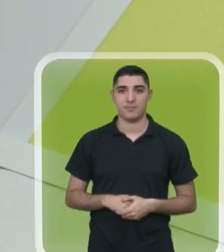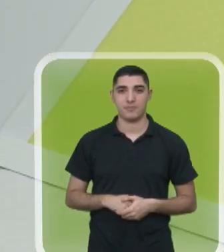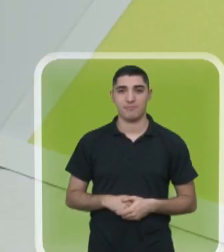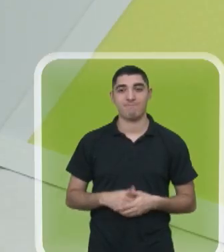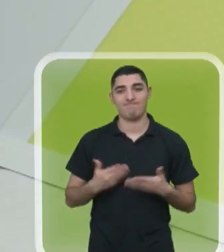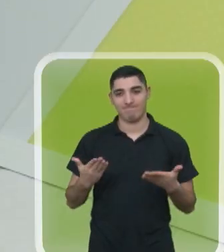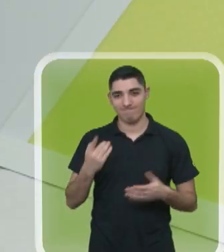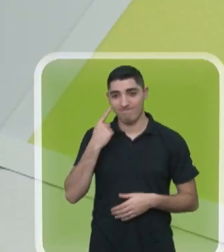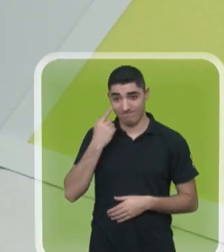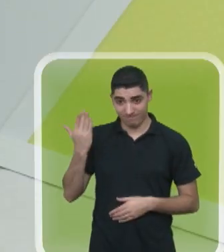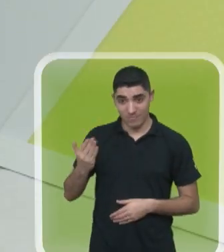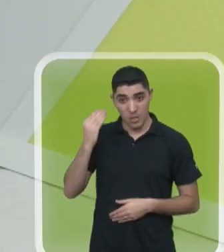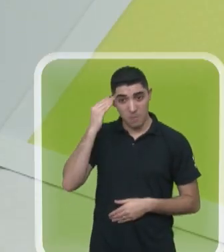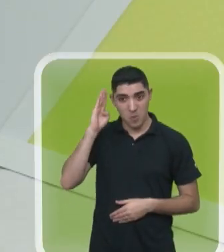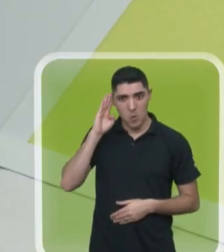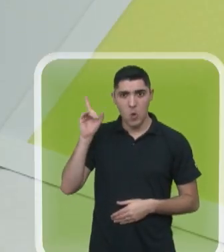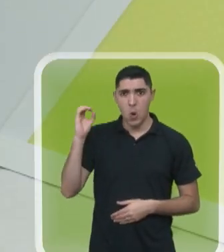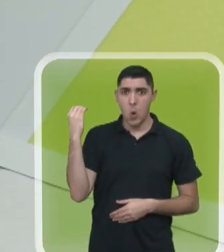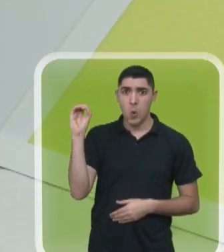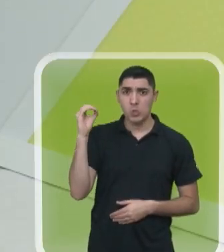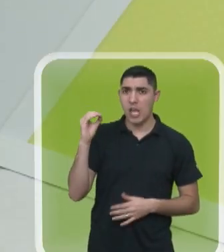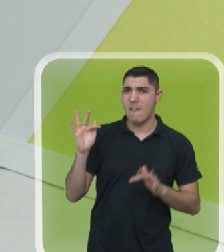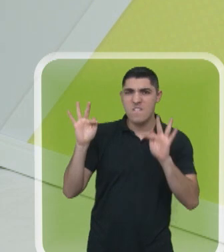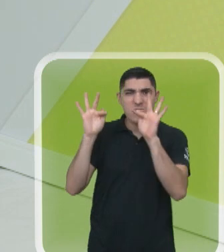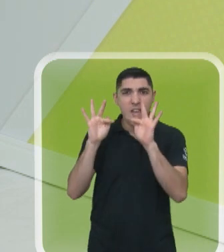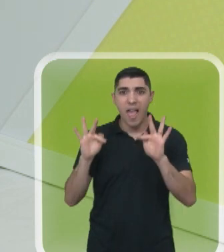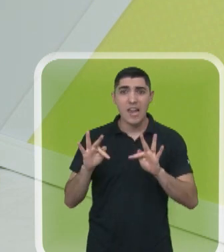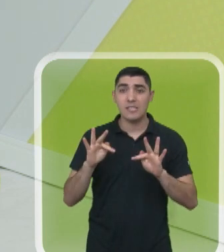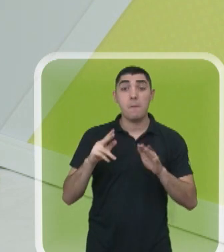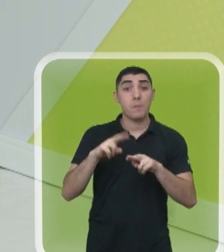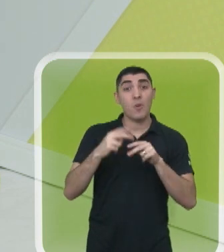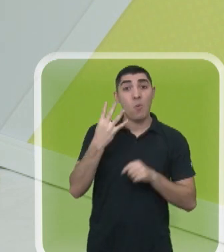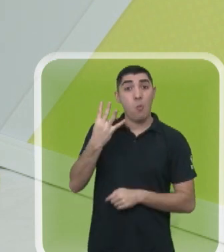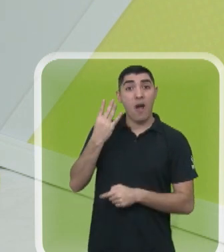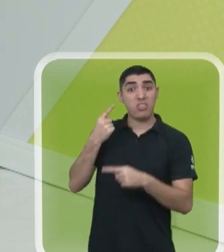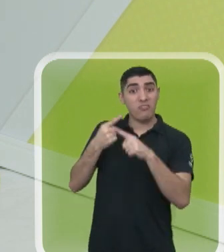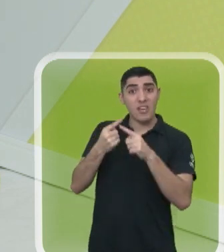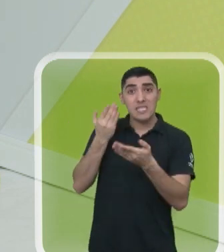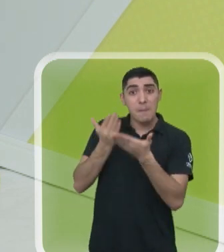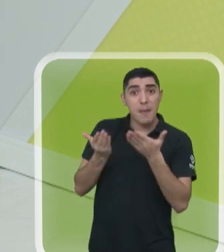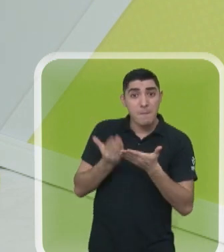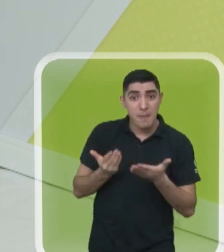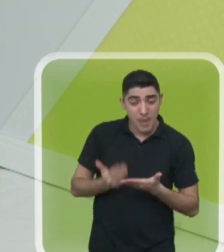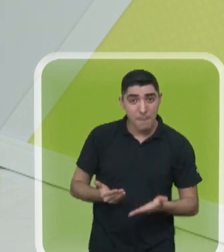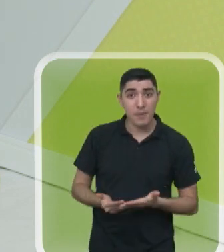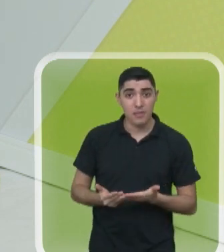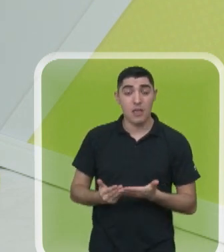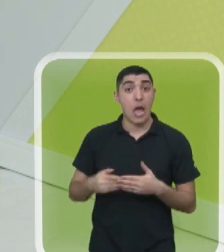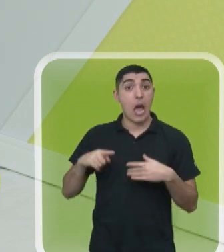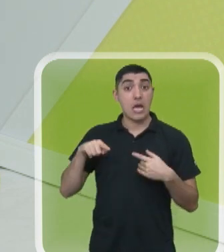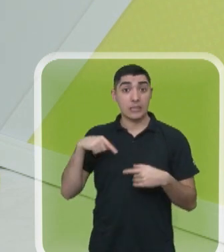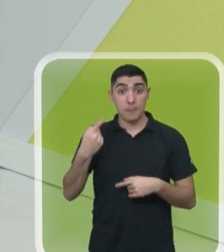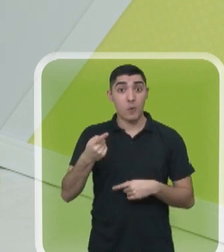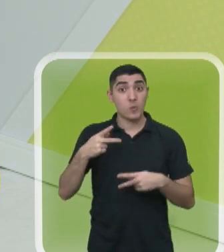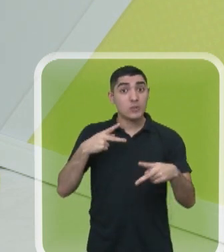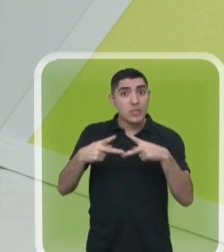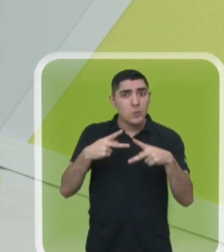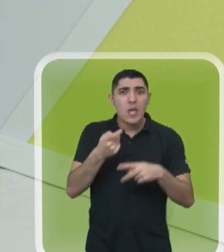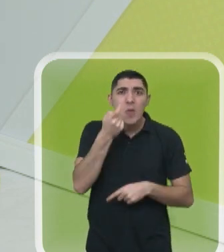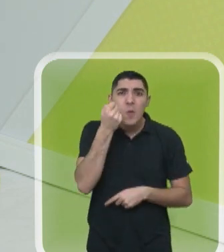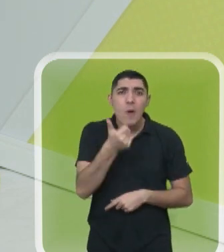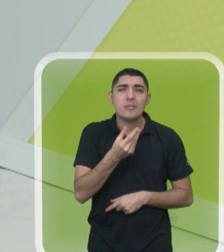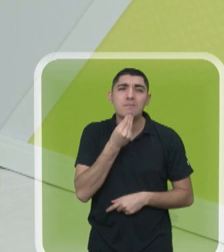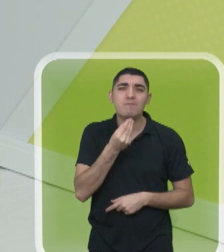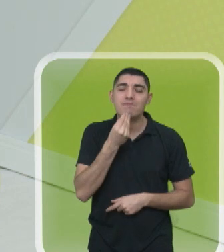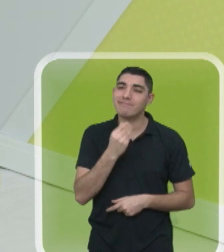Você viu ali, Bruno, a festa do Osasco ali, vinha de 4 derrotas consecutivas, conquistou a primeira derrota, São José teve chance, mas não